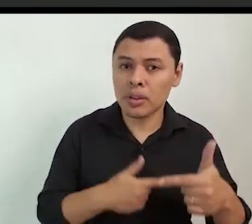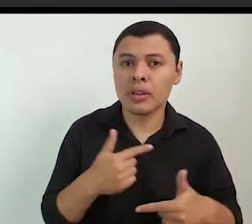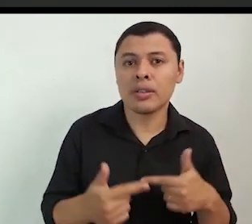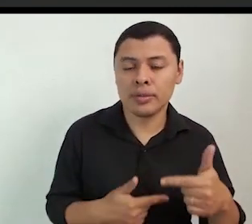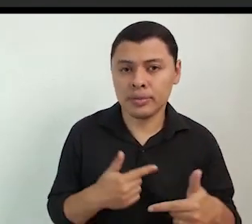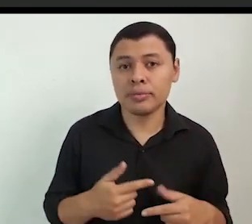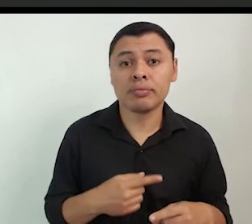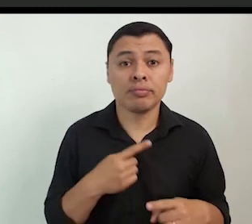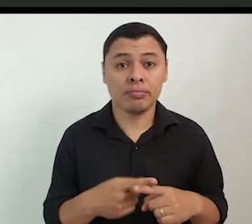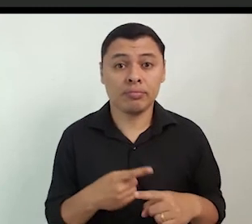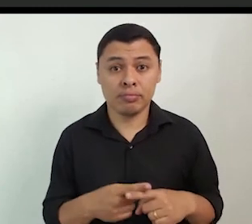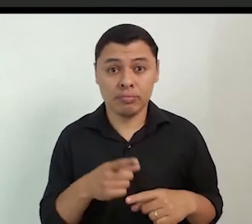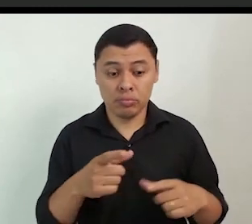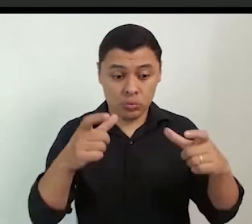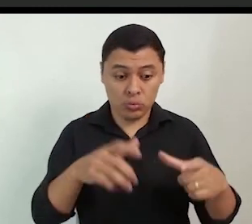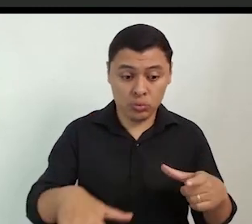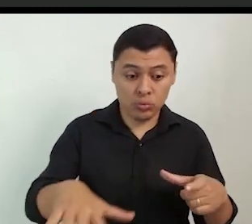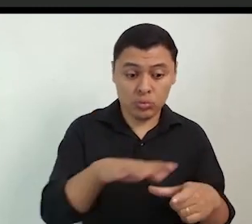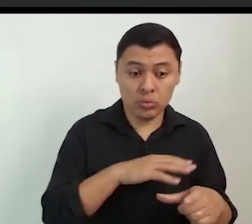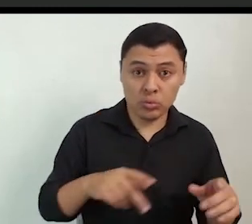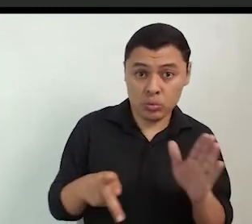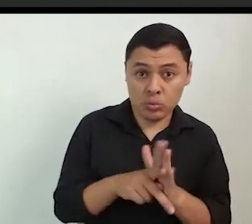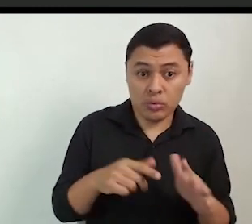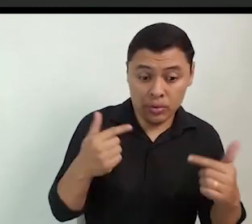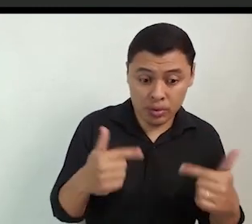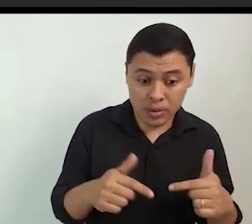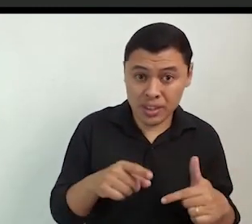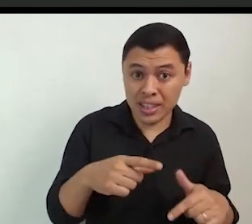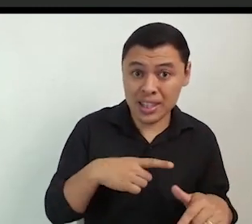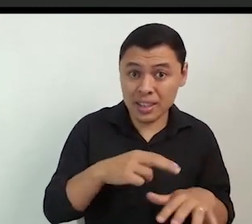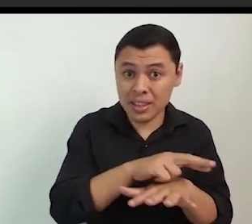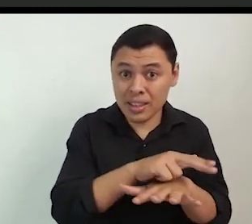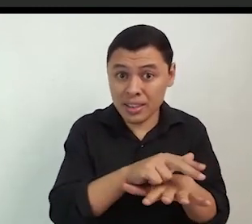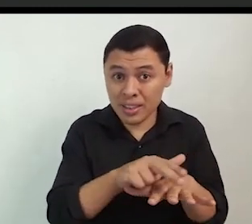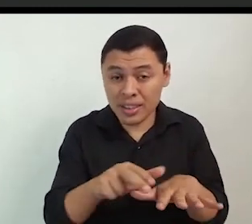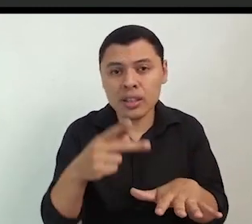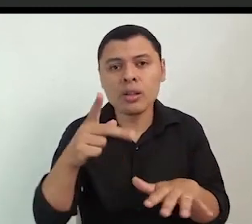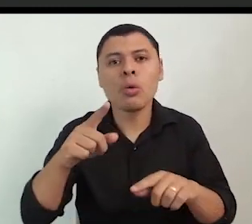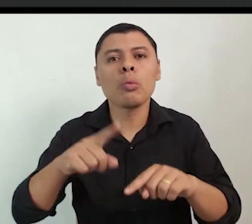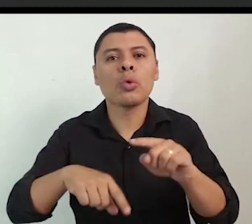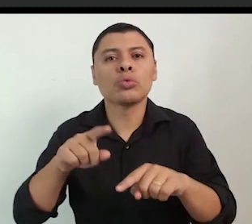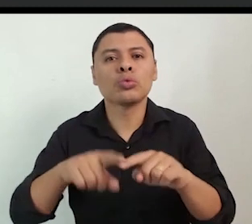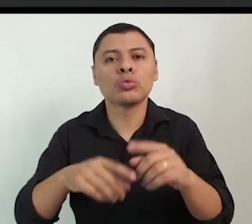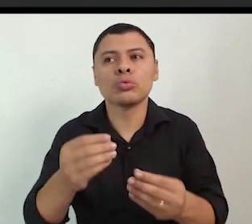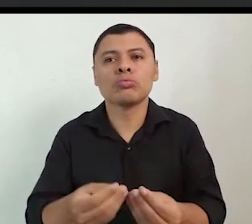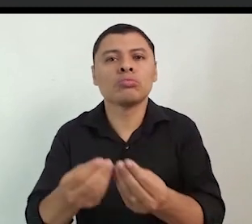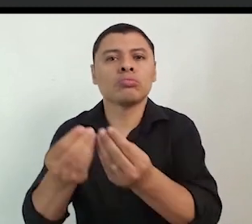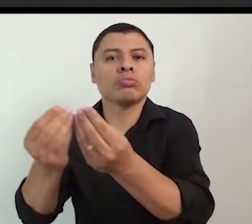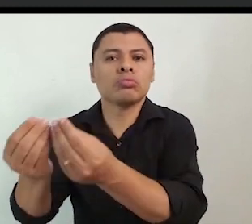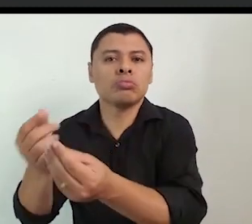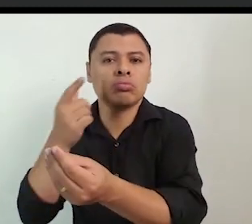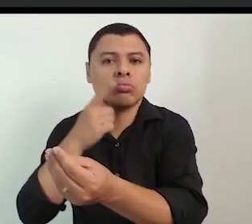partir do momento que você tem um lugar para trabalhar, diverso, o seu produto chega diverso para o